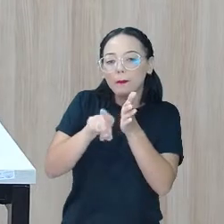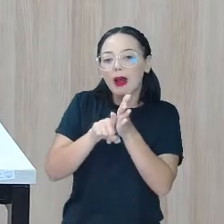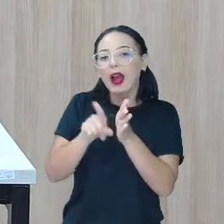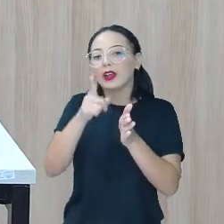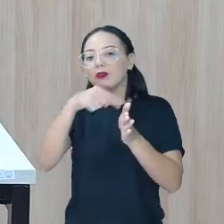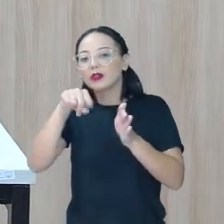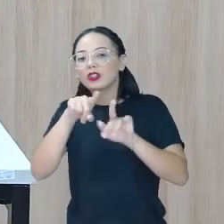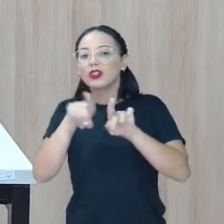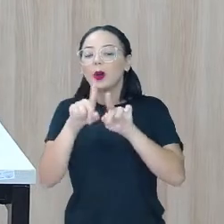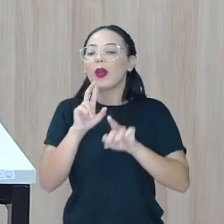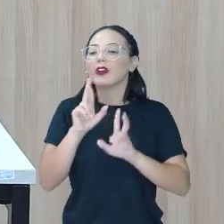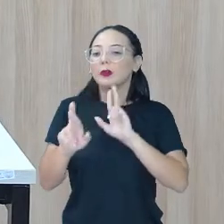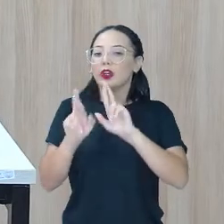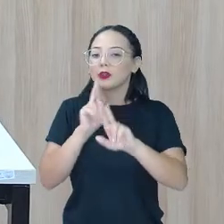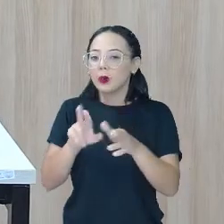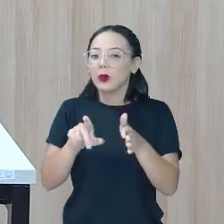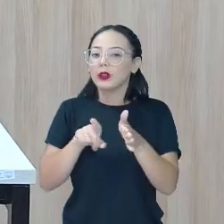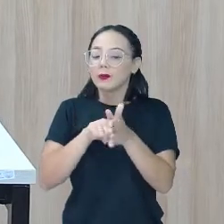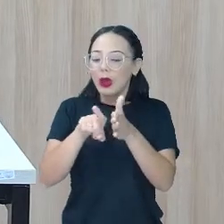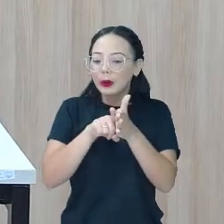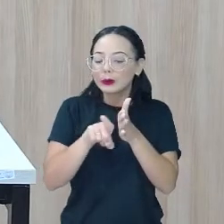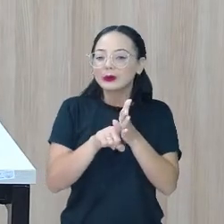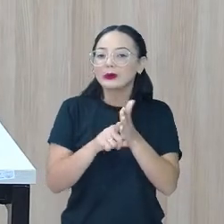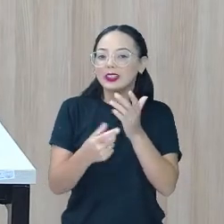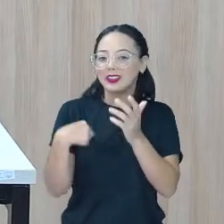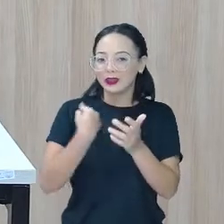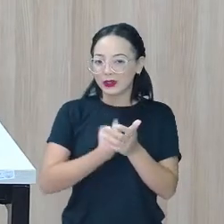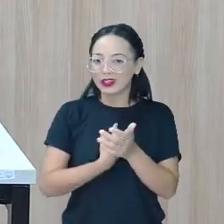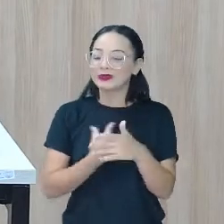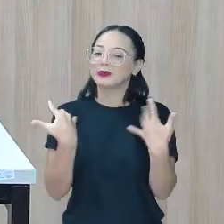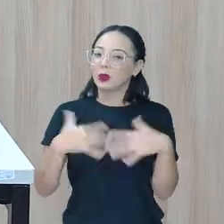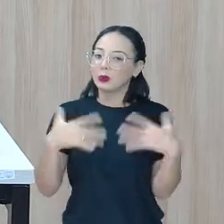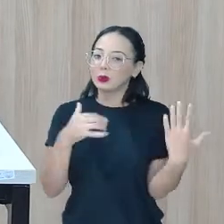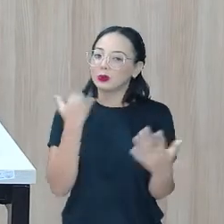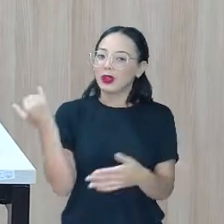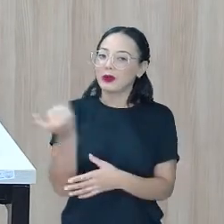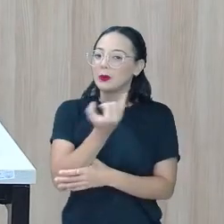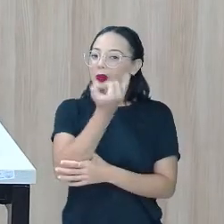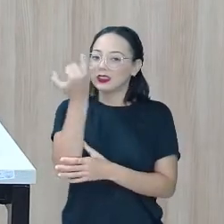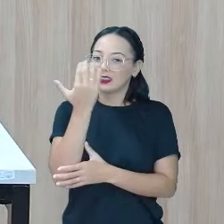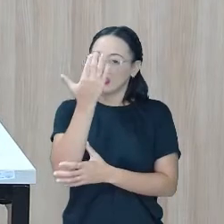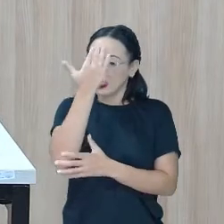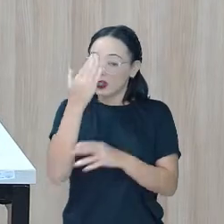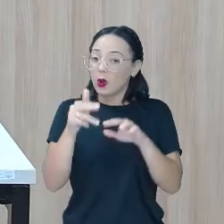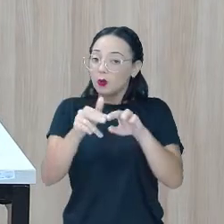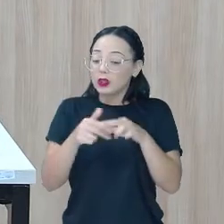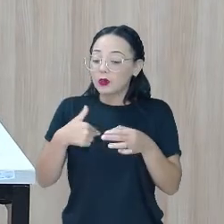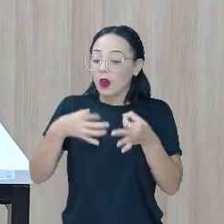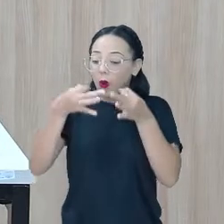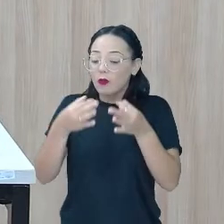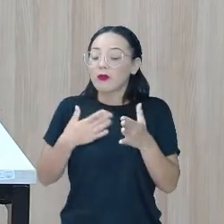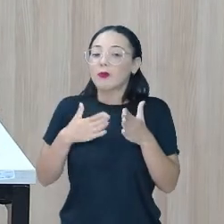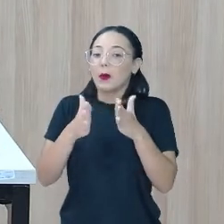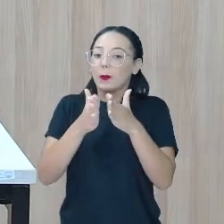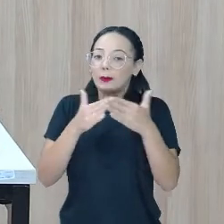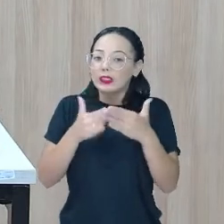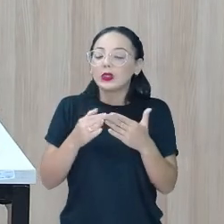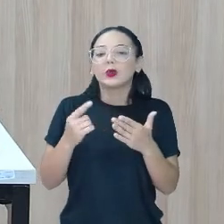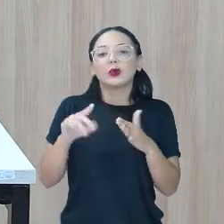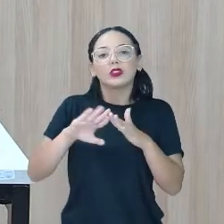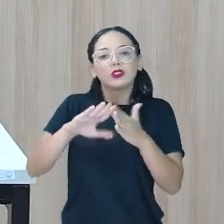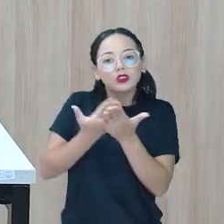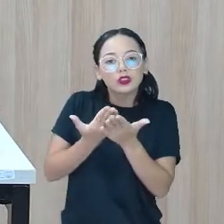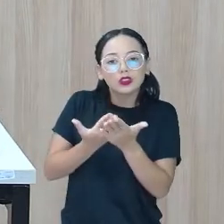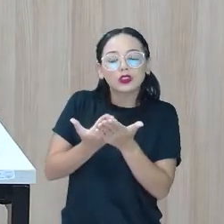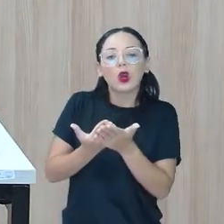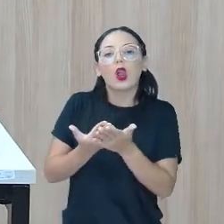onde vocês também respondem os questionamentos da gente. É muito importante. E aí eu confirmo aquele meu pedido. Lá na